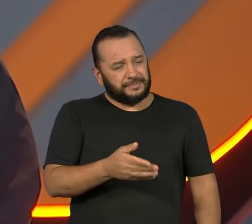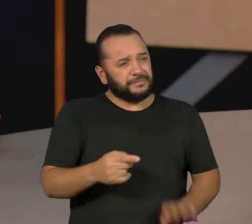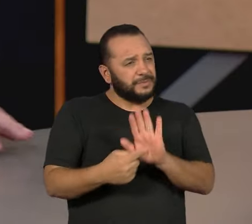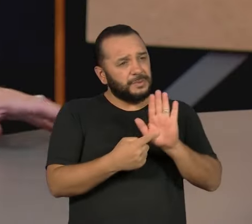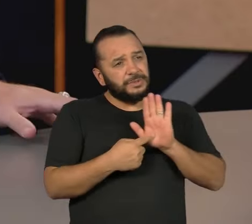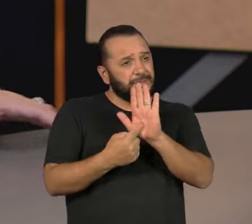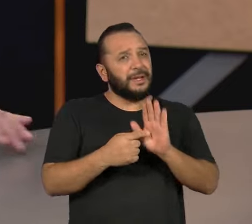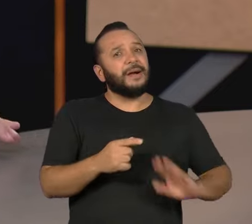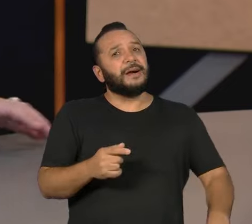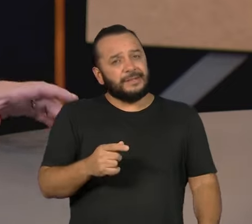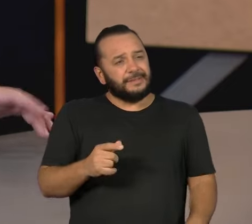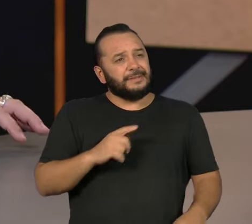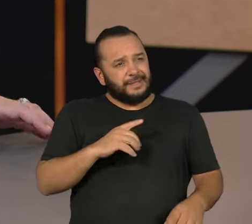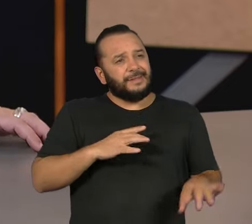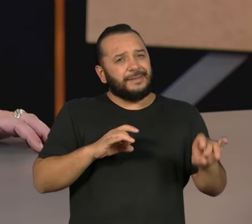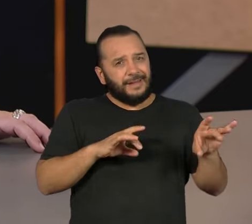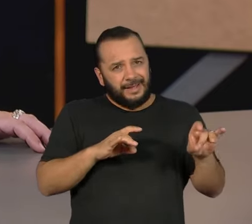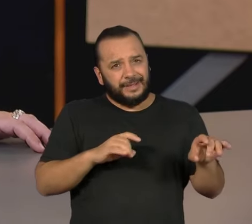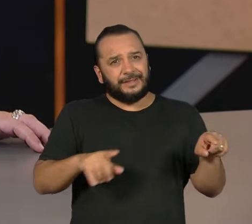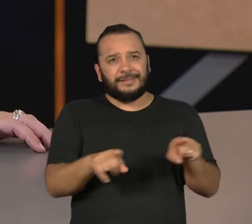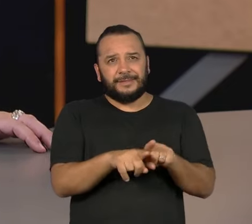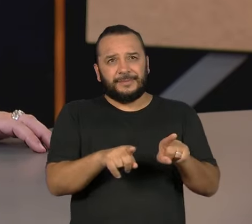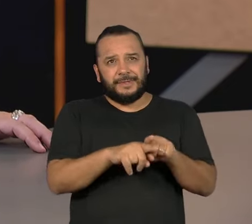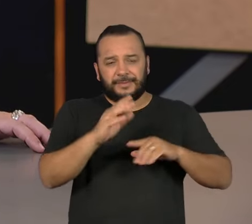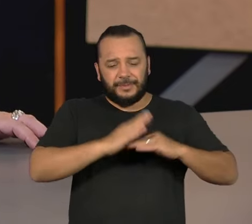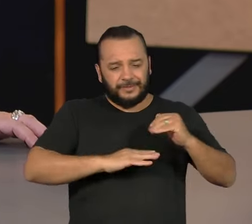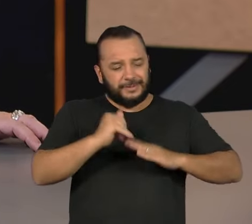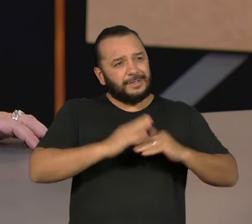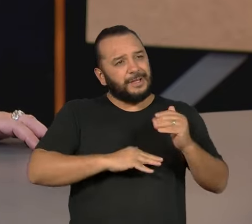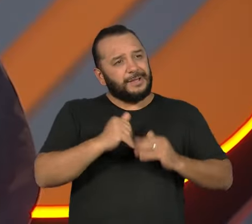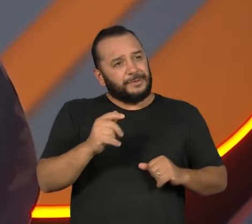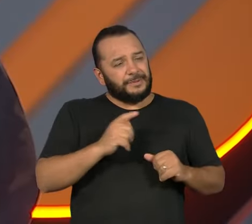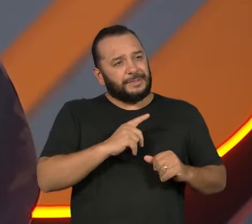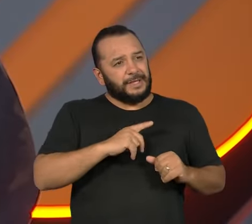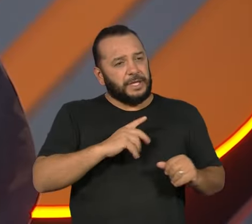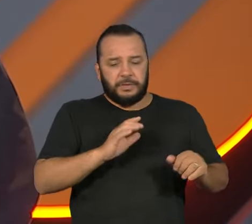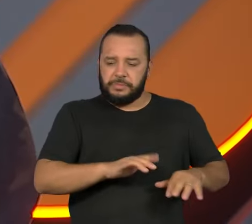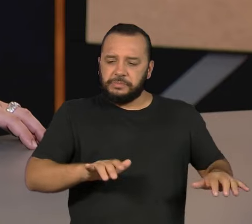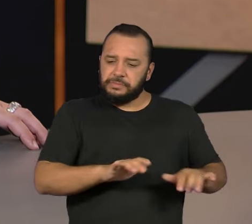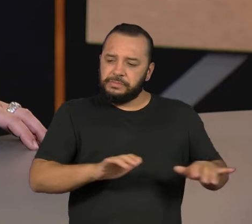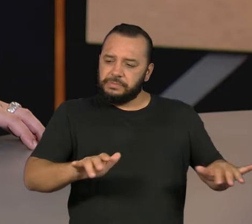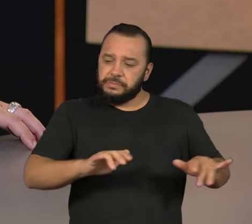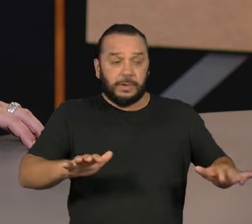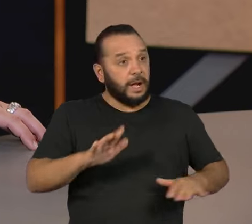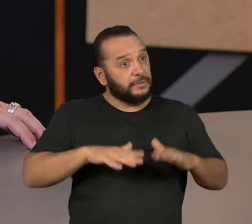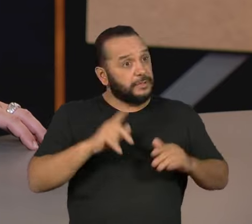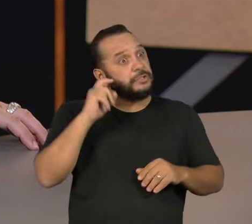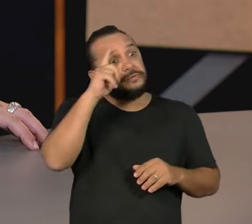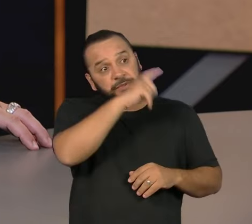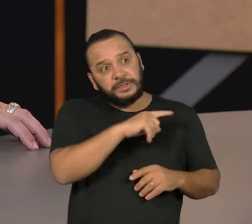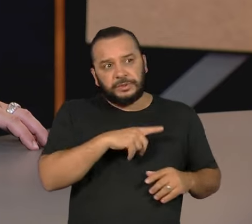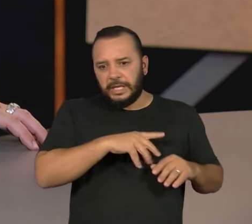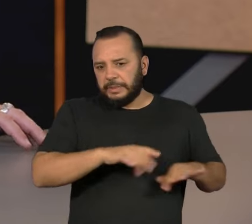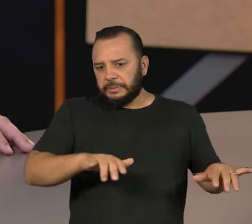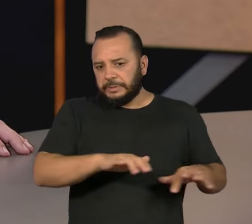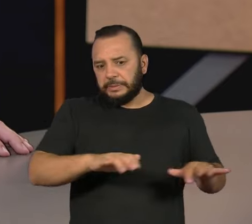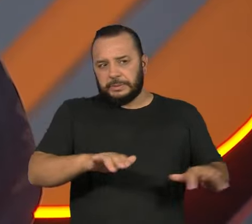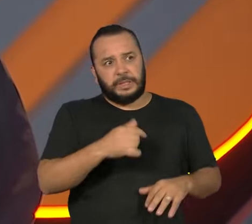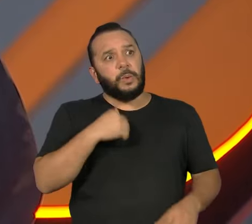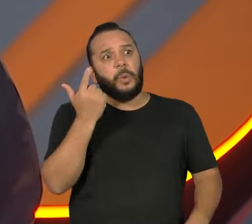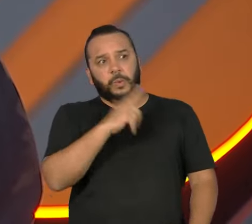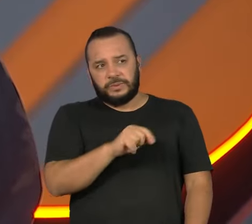demonstrar toda a sua técnica e o seu talento dentro de arranjos pianisticamente difíceis de serem tocados. Não era uma coisa muito fácil de se